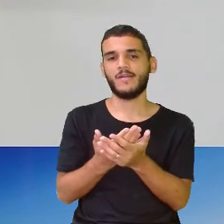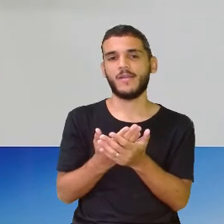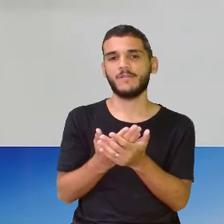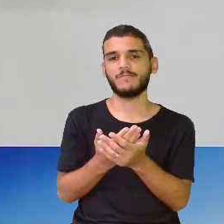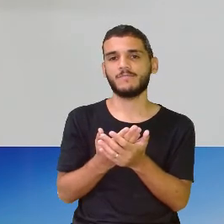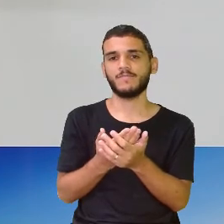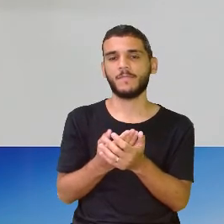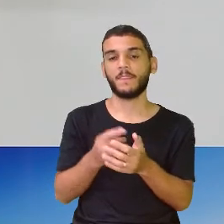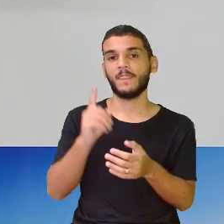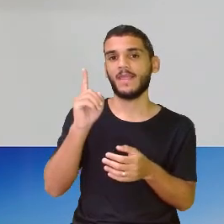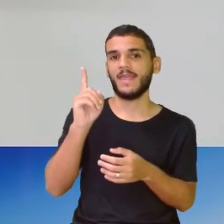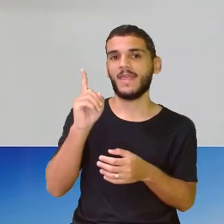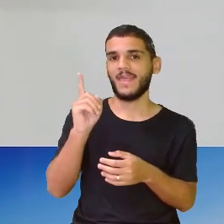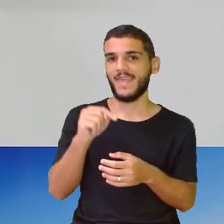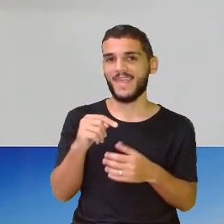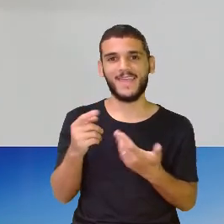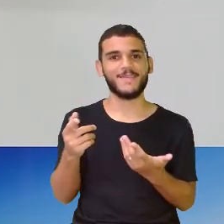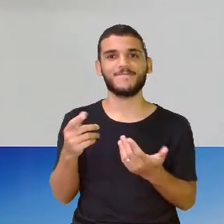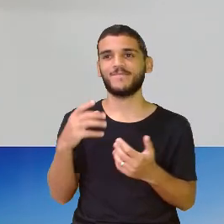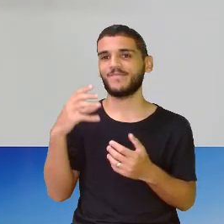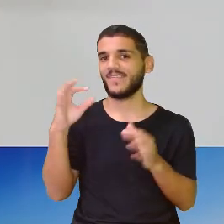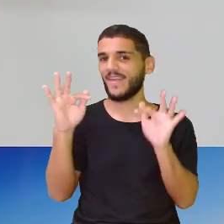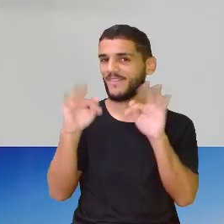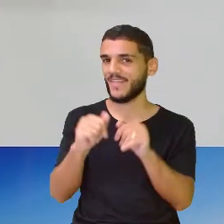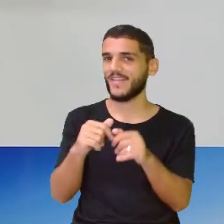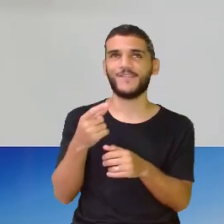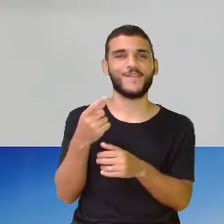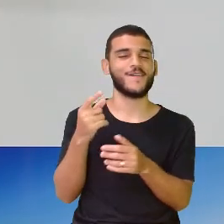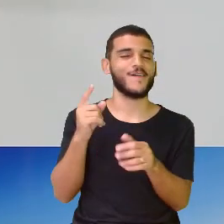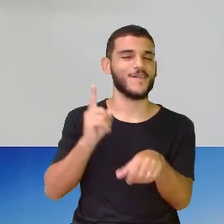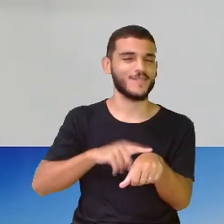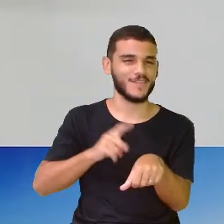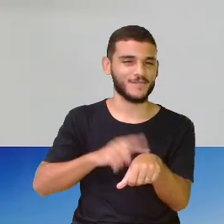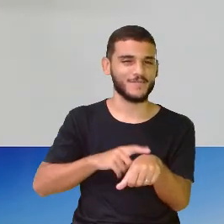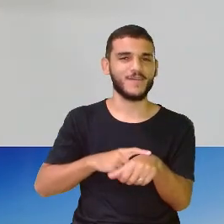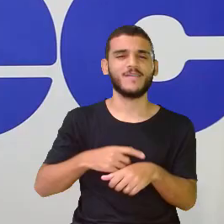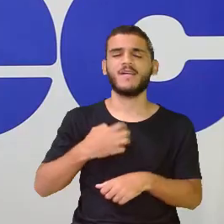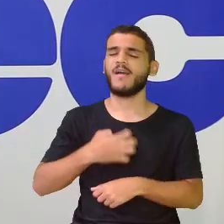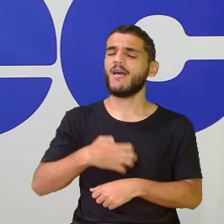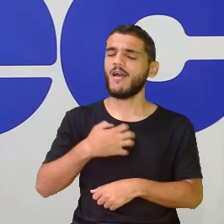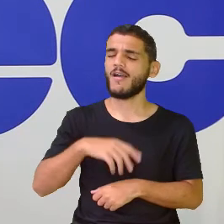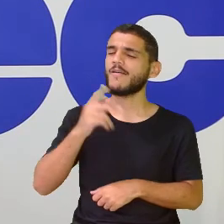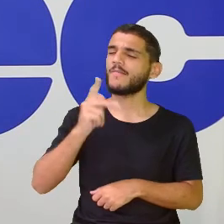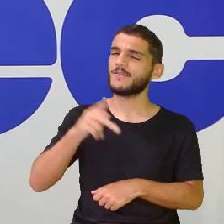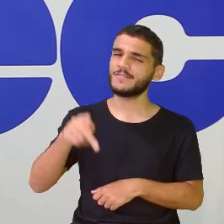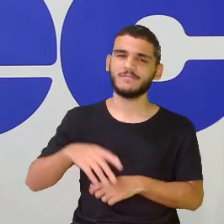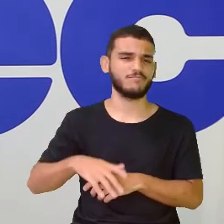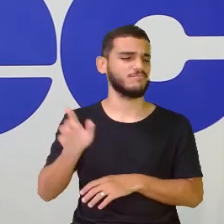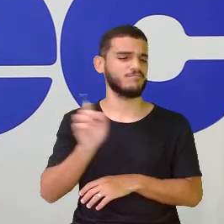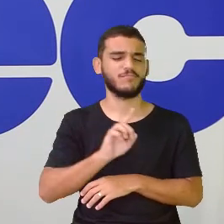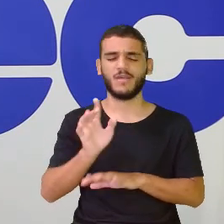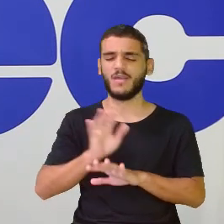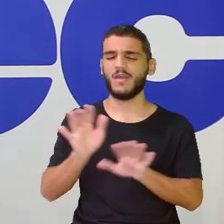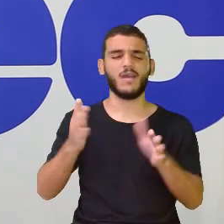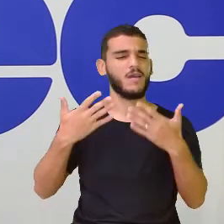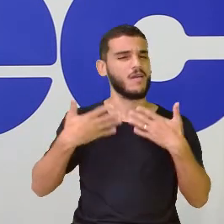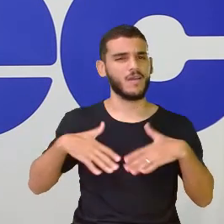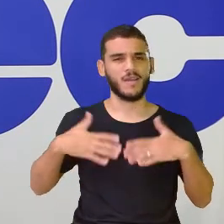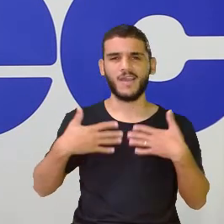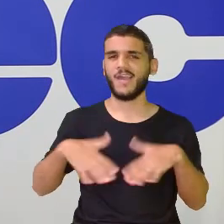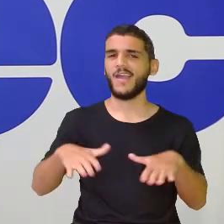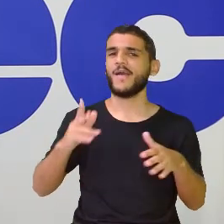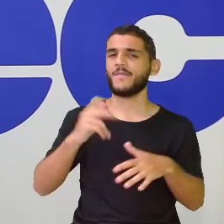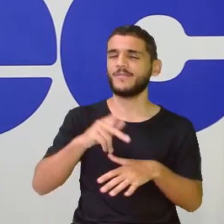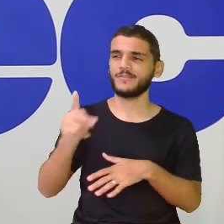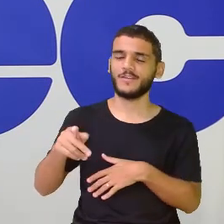um pedacinho aí da aula da professora Márcia. Será que ela vai ficar brava, professora? Não, de jeito nenhum, Mauriceia. E dizer